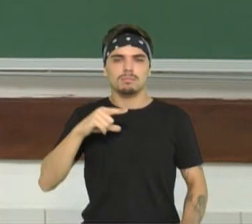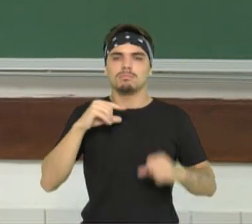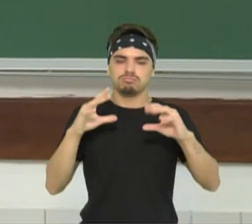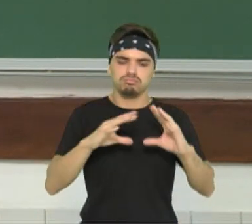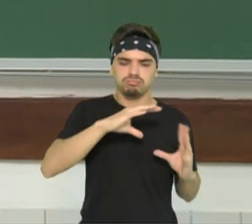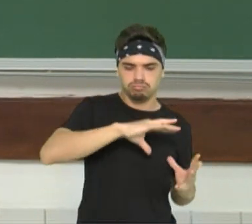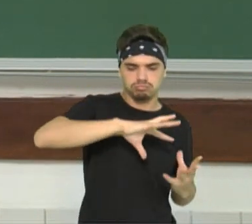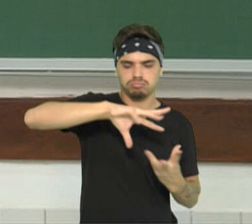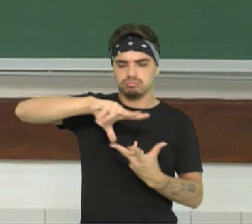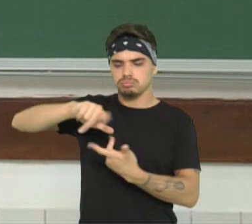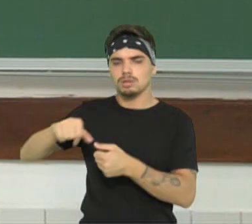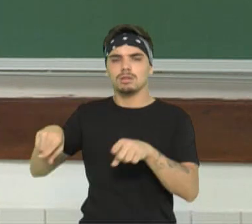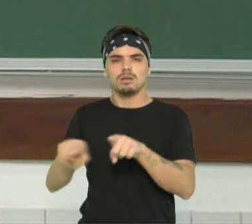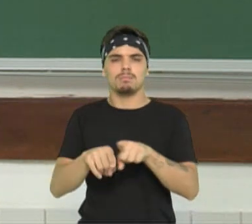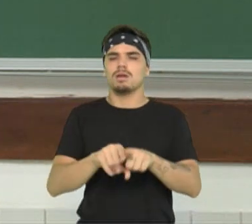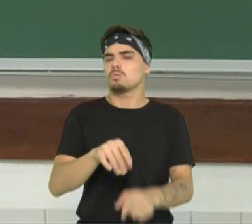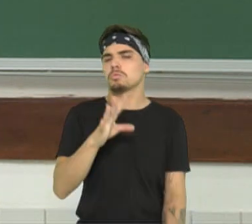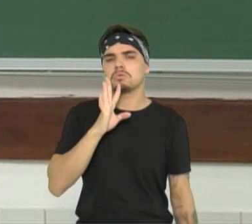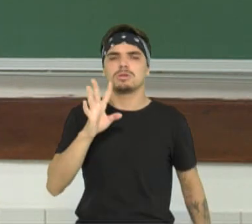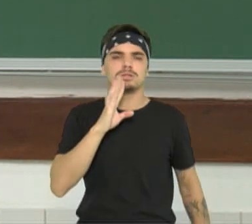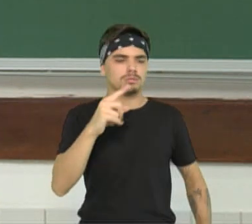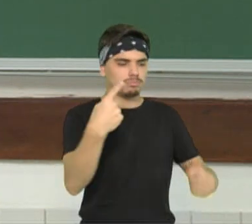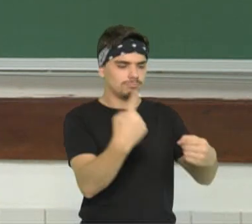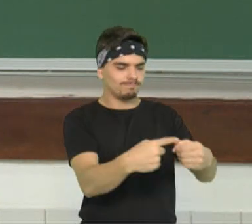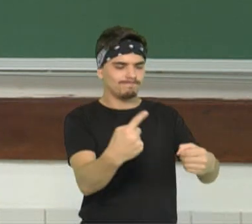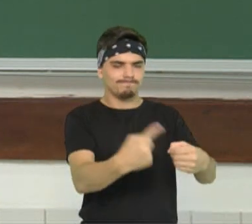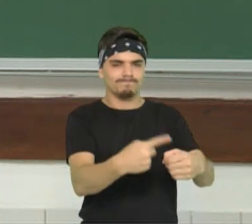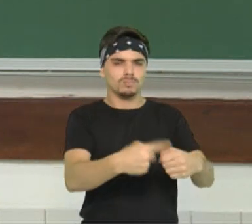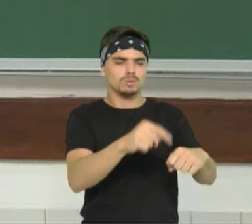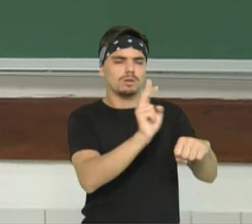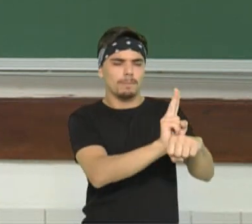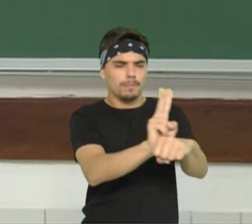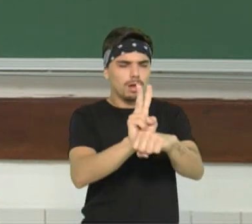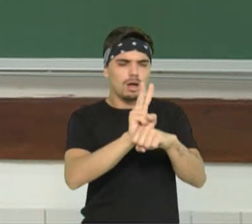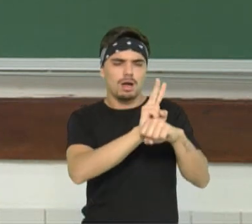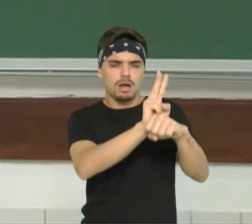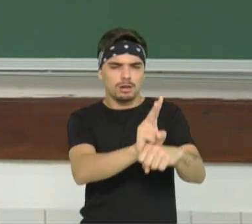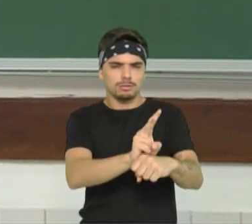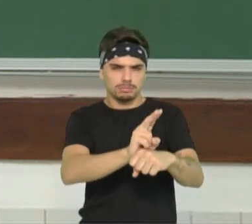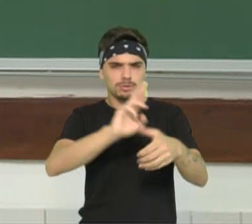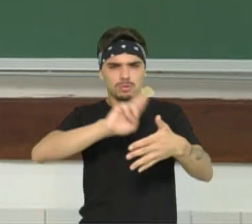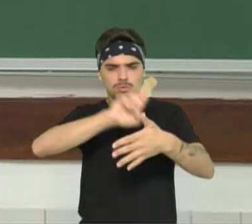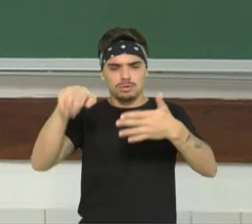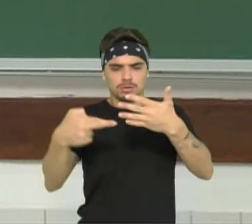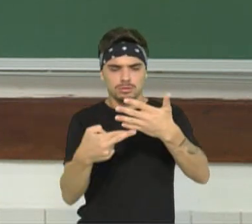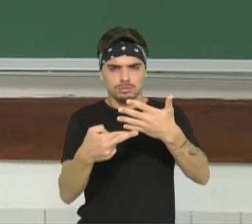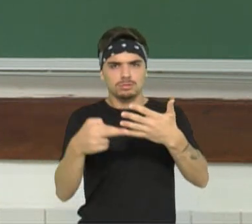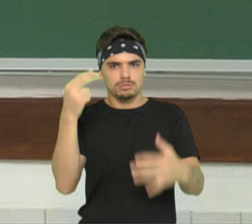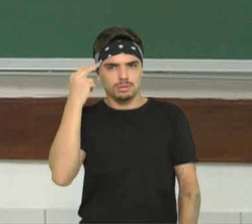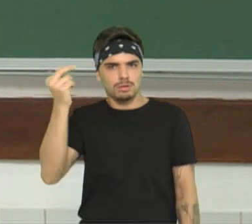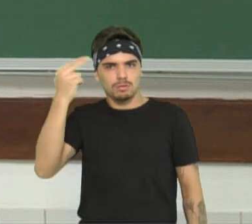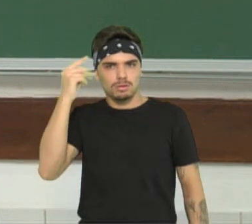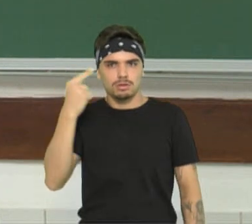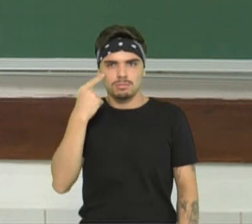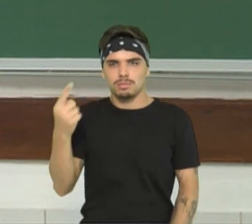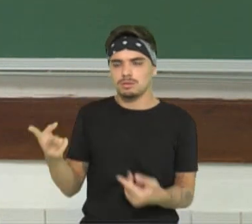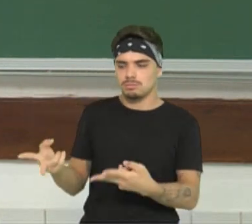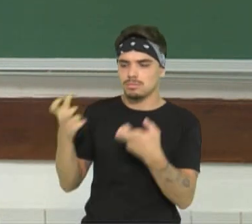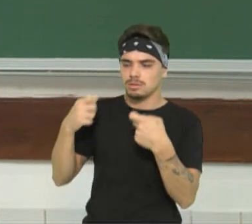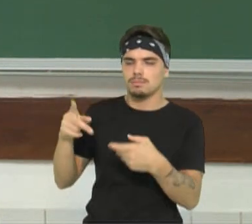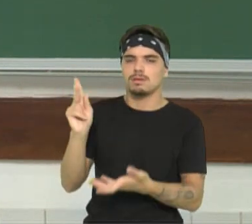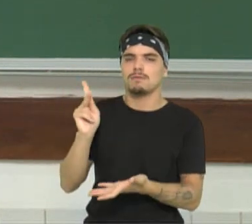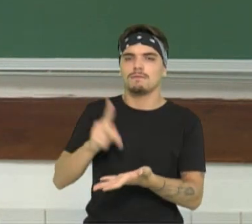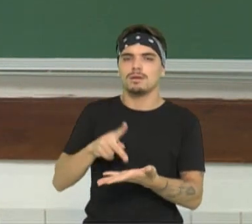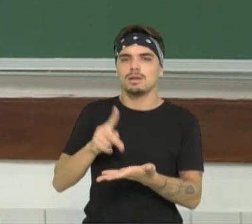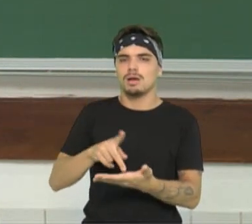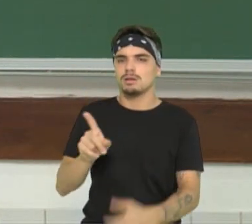mundialmente reconhecida como uma cidade que preserva os seus recursos naturais, a gente percebe que, na